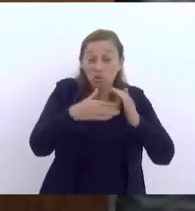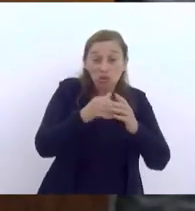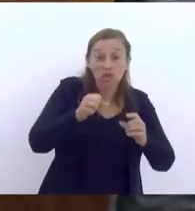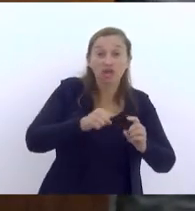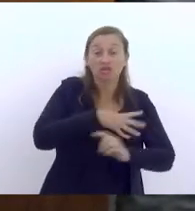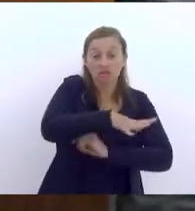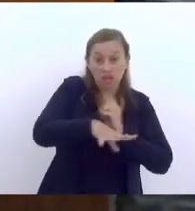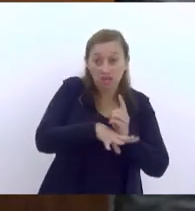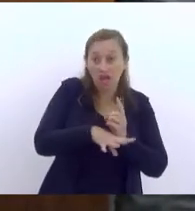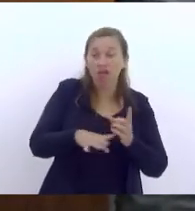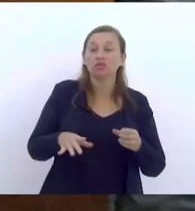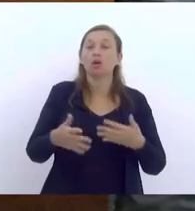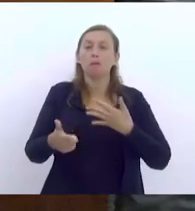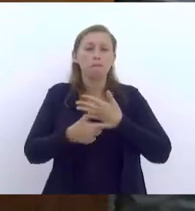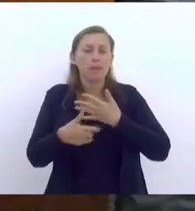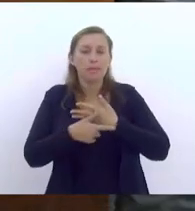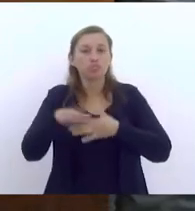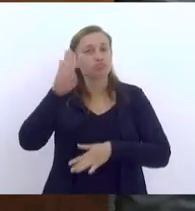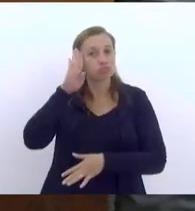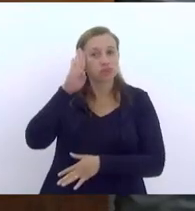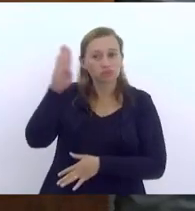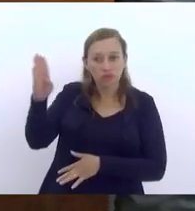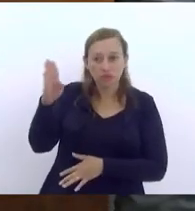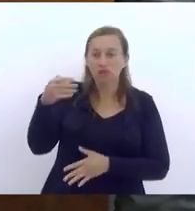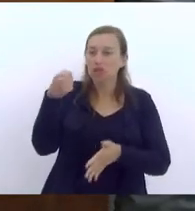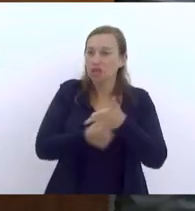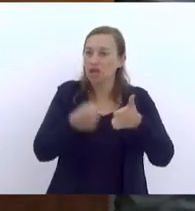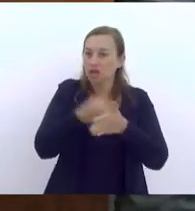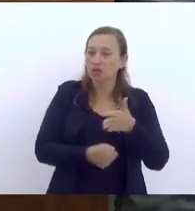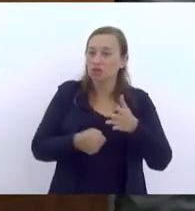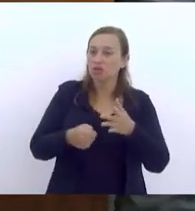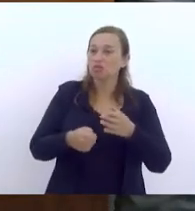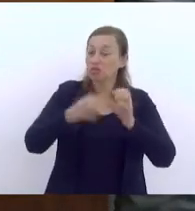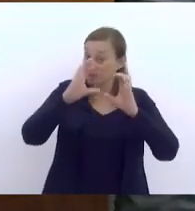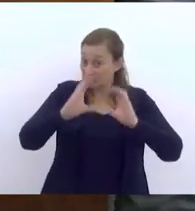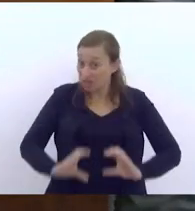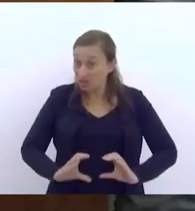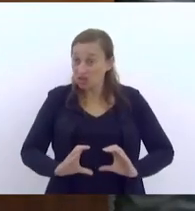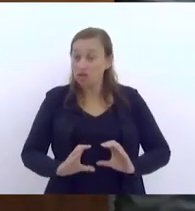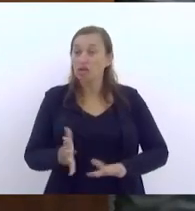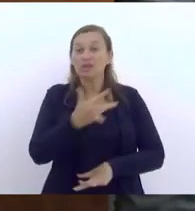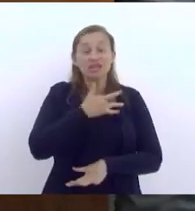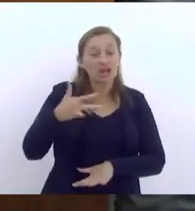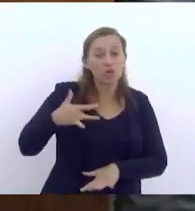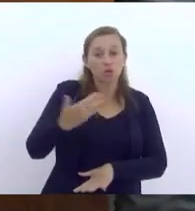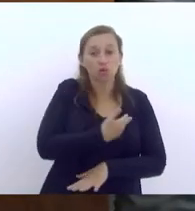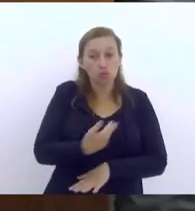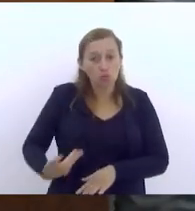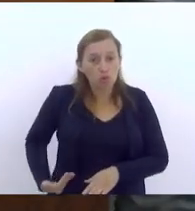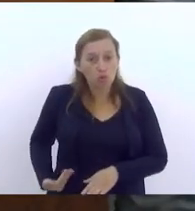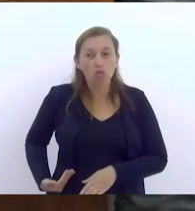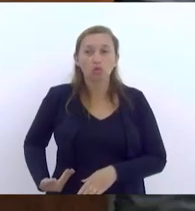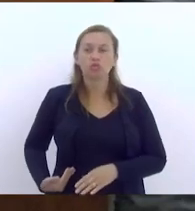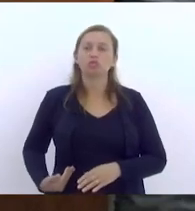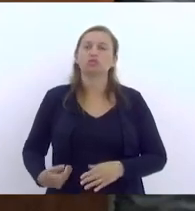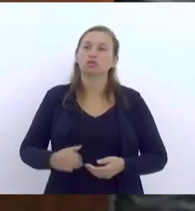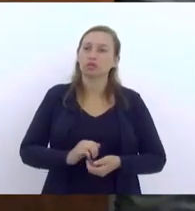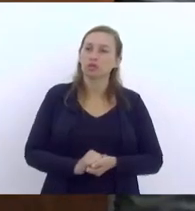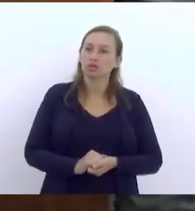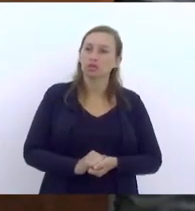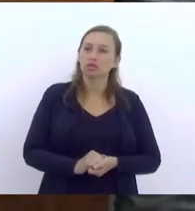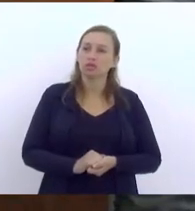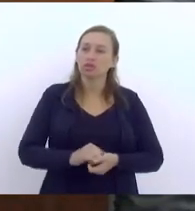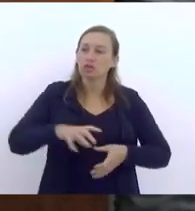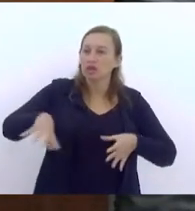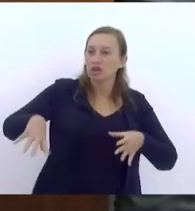sociedade. Tiveram papéis fundamentais na luta por cidadania, por saúde pública, por consolidação de